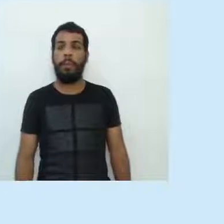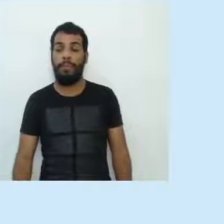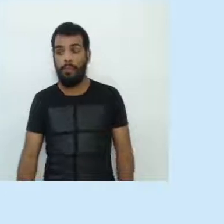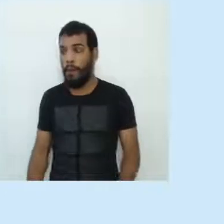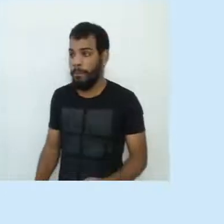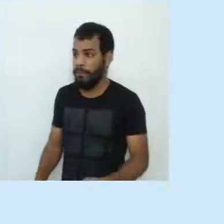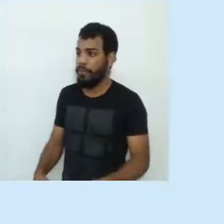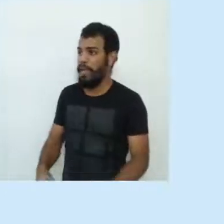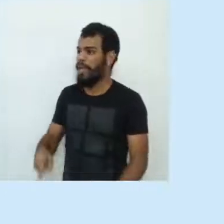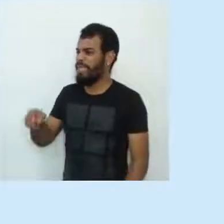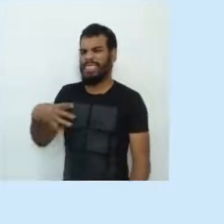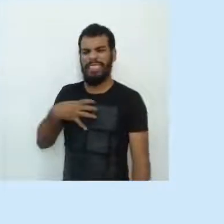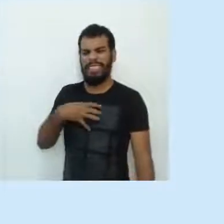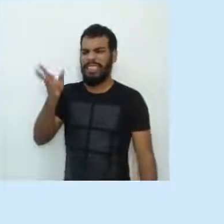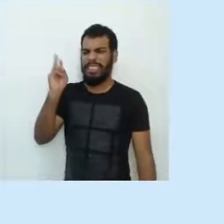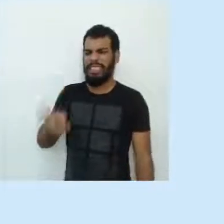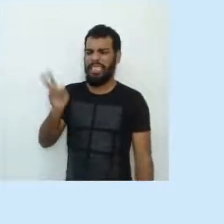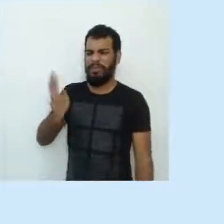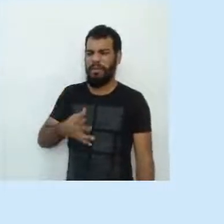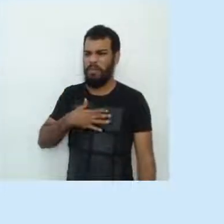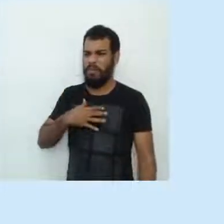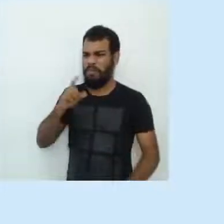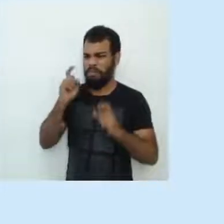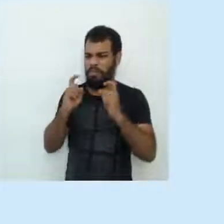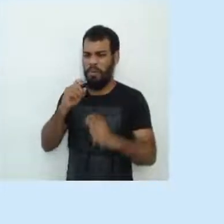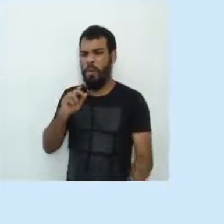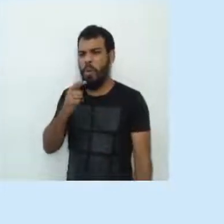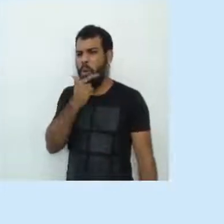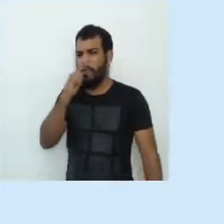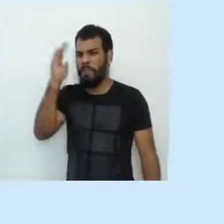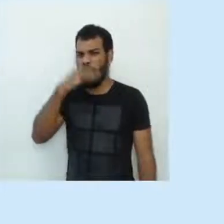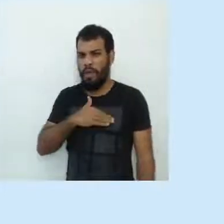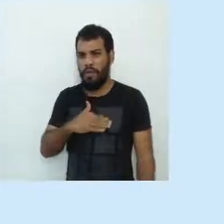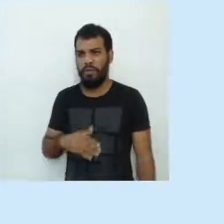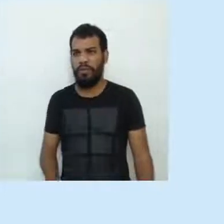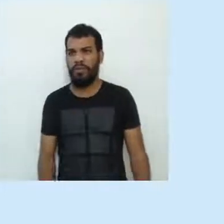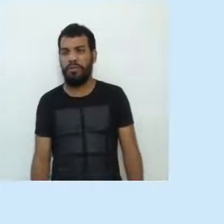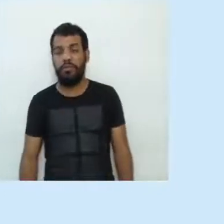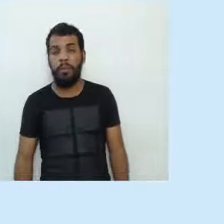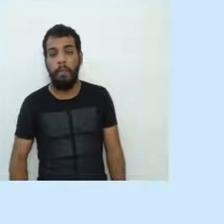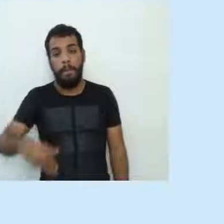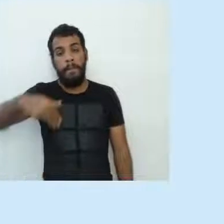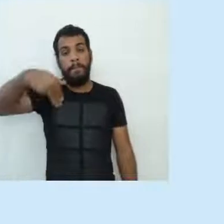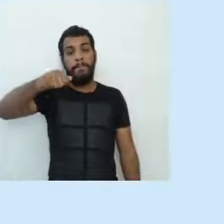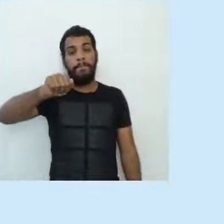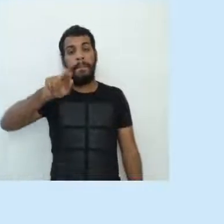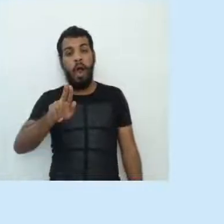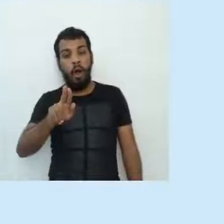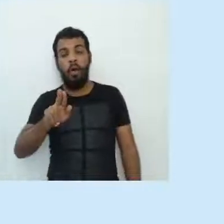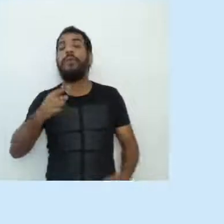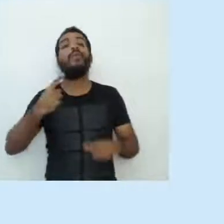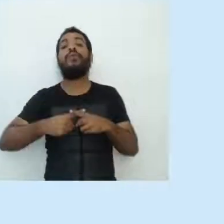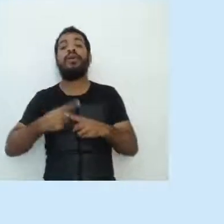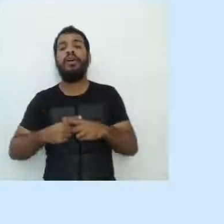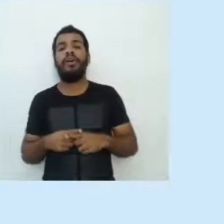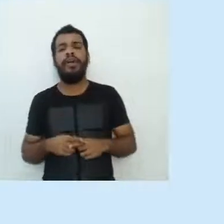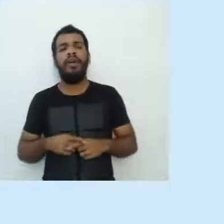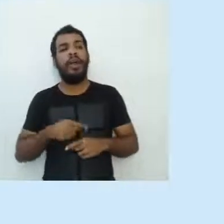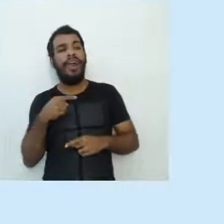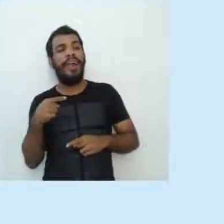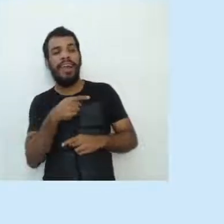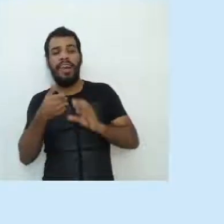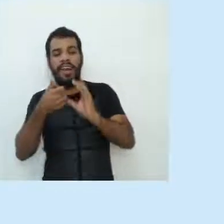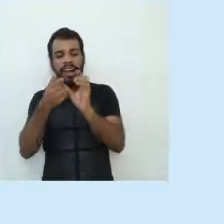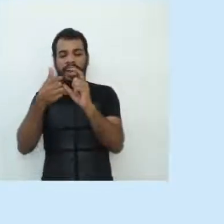de mau humor. Eu estou sempre utilizando mal com u para caracterizar os